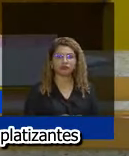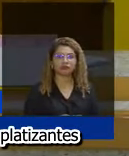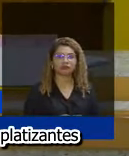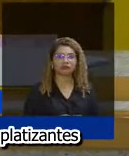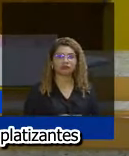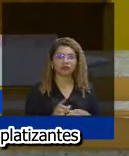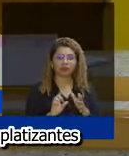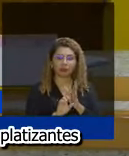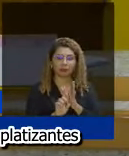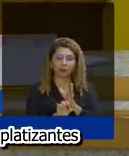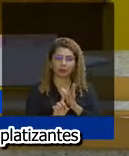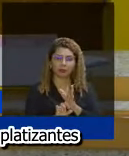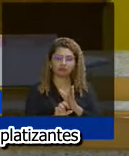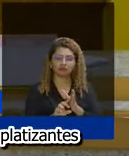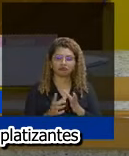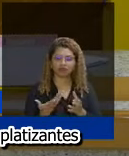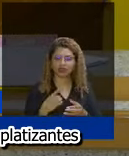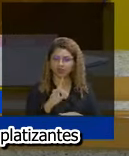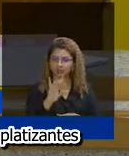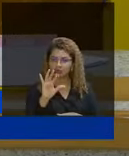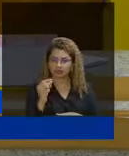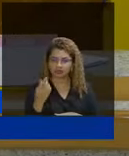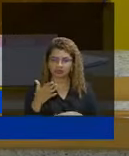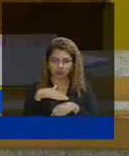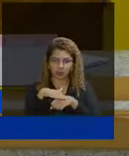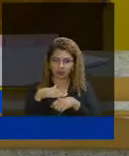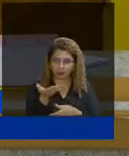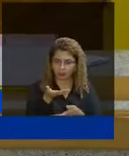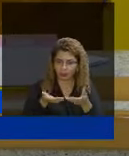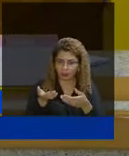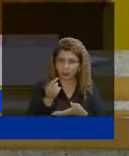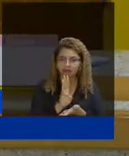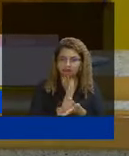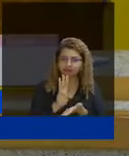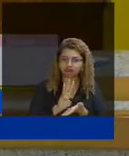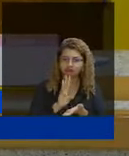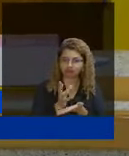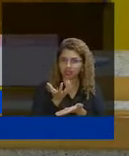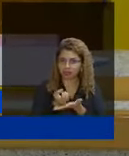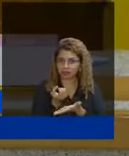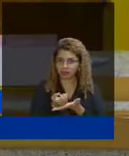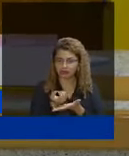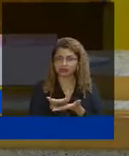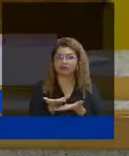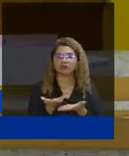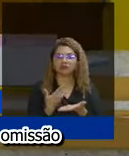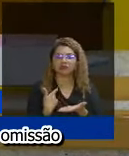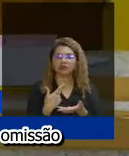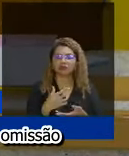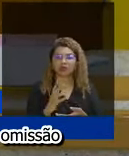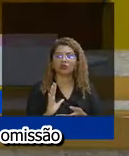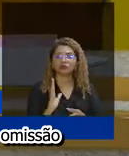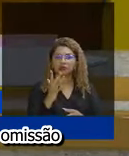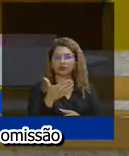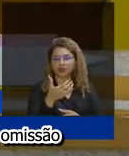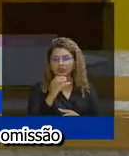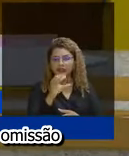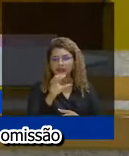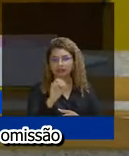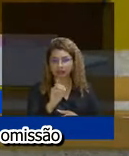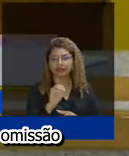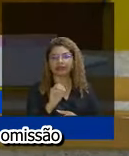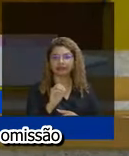ilícitos e que a data das conversas entre simpatizantes no aplicativo de conversas ocorreu no dia 10/9/22 e não